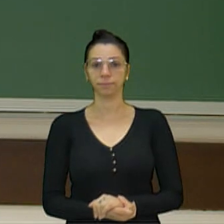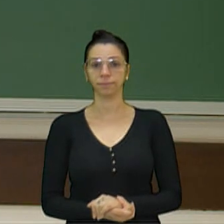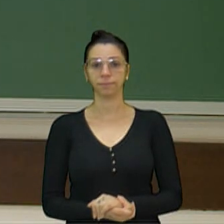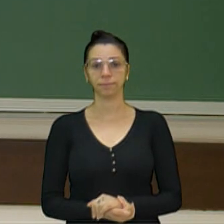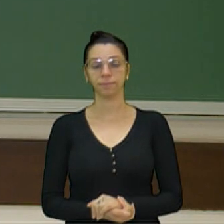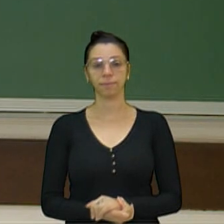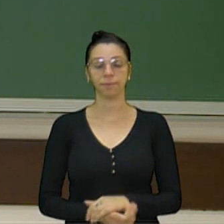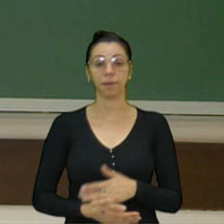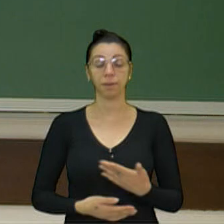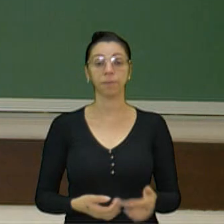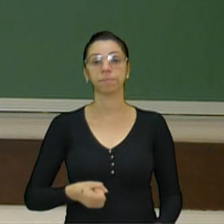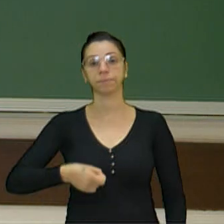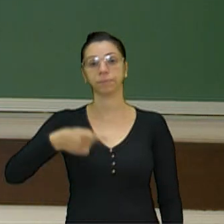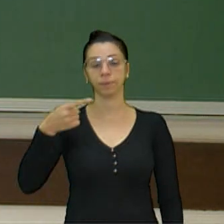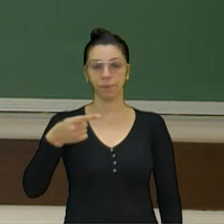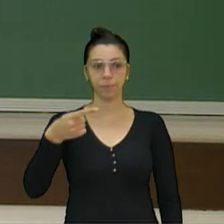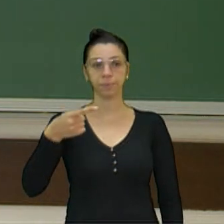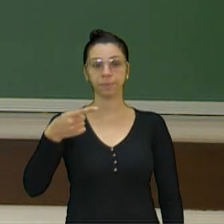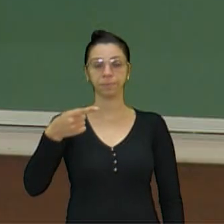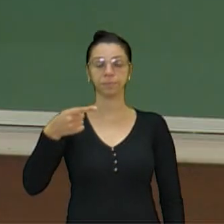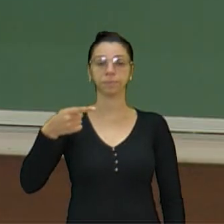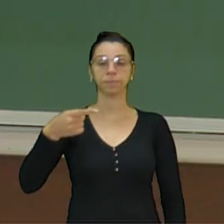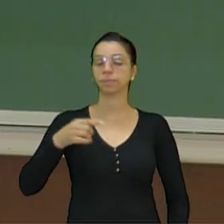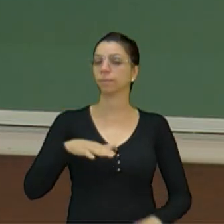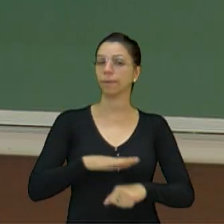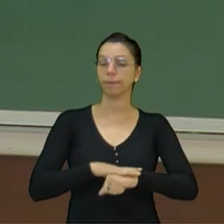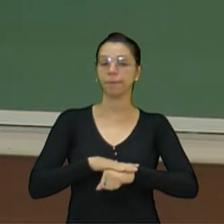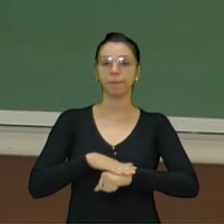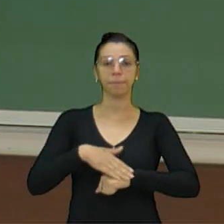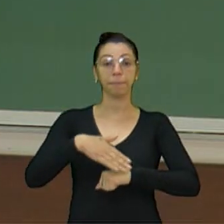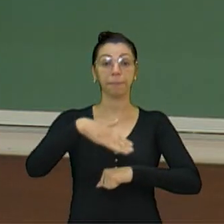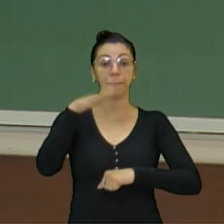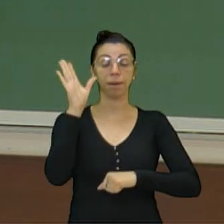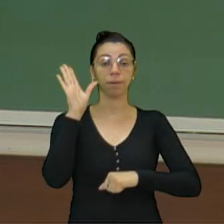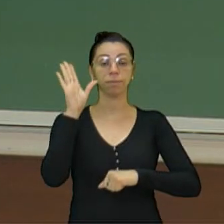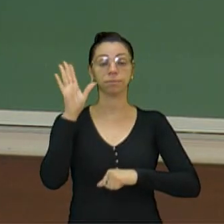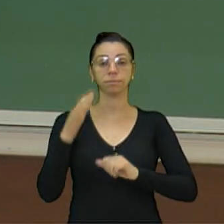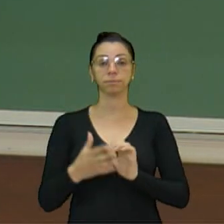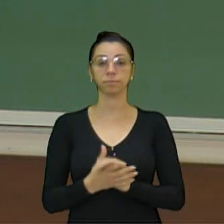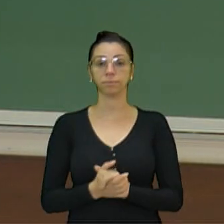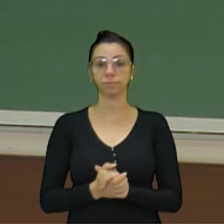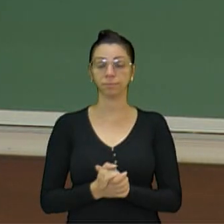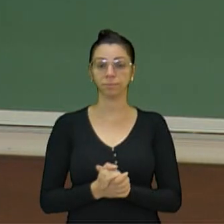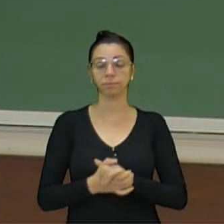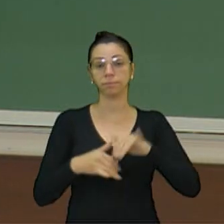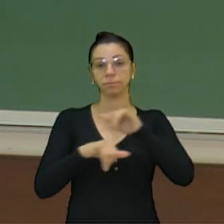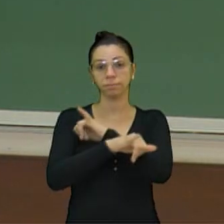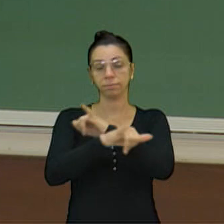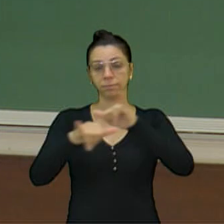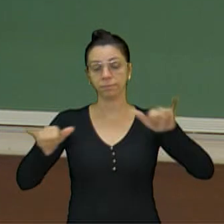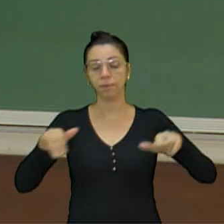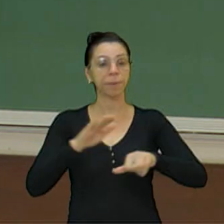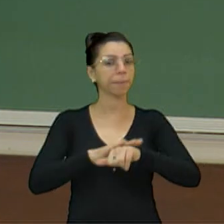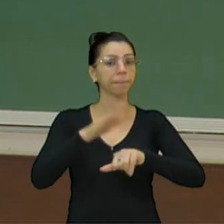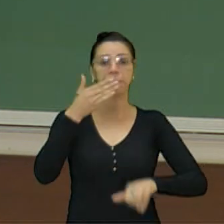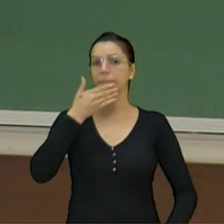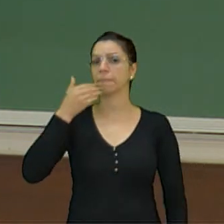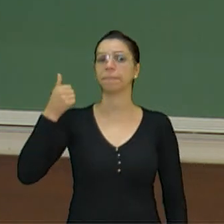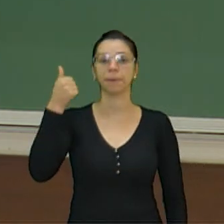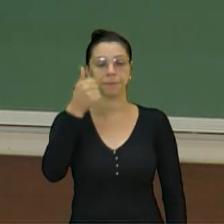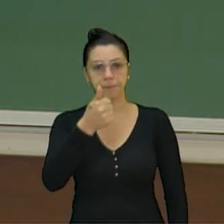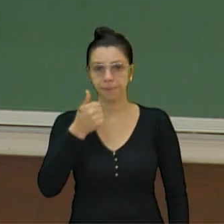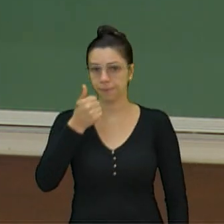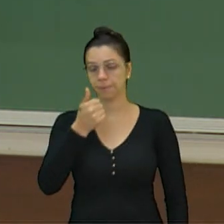Bom, a número um aqui, né? Qual é a mais, a forma de anúncio mais poderosa, que tem